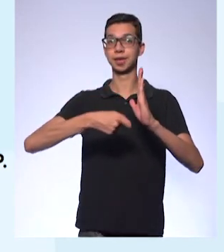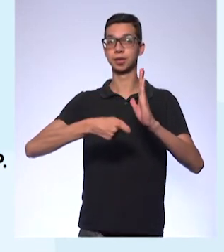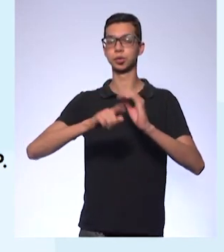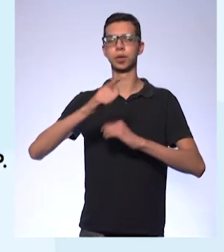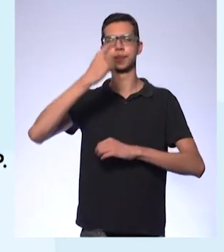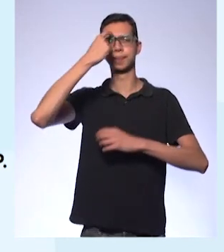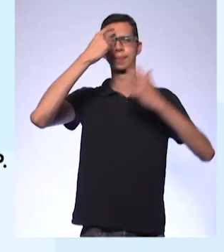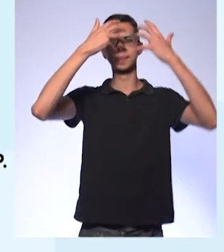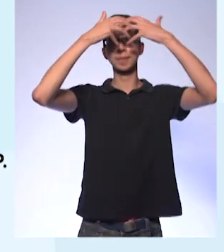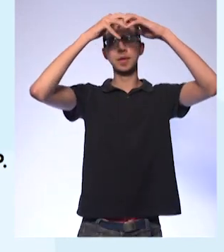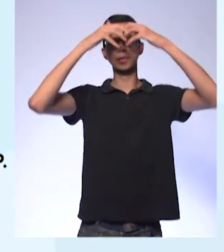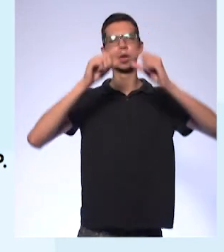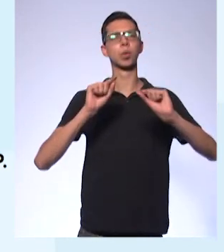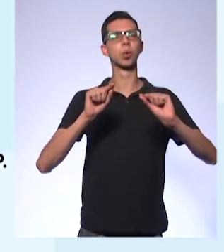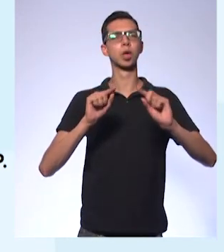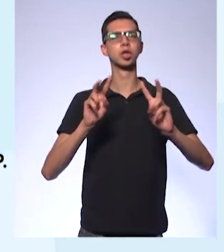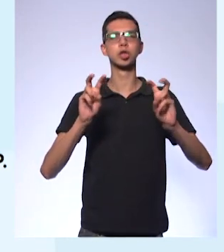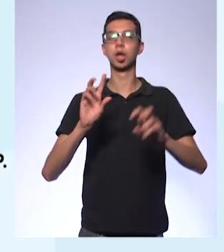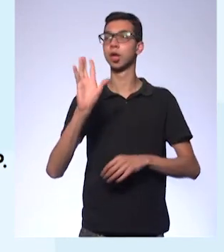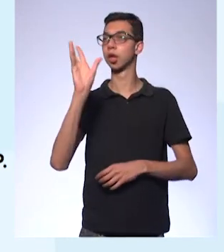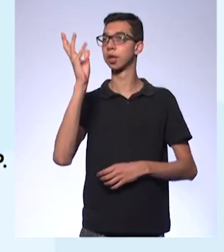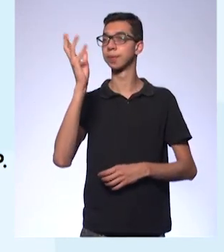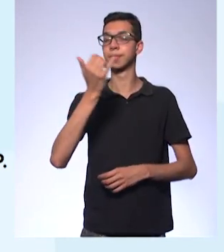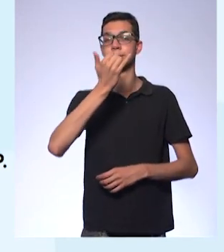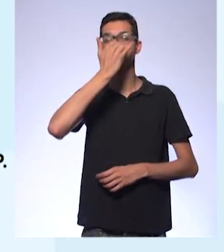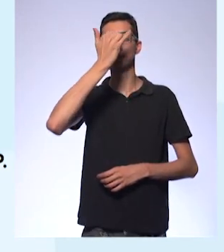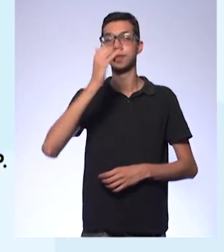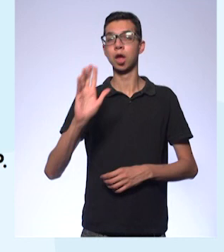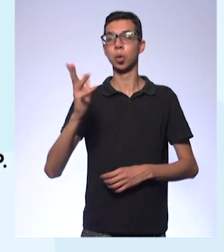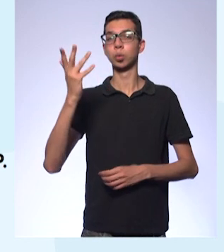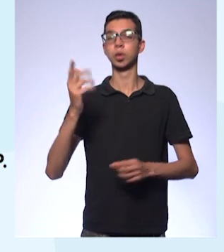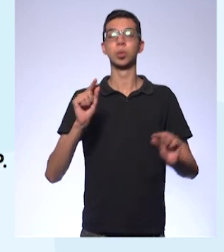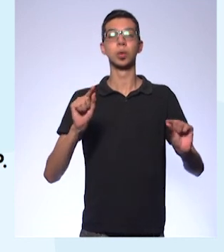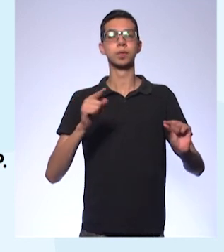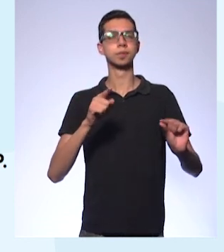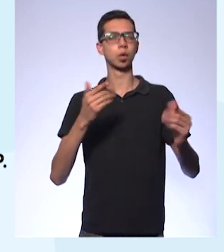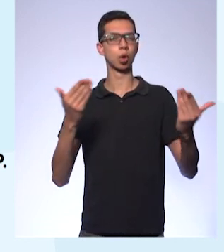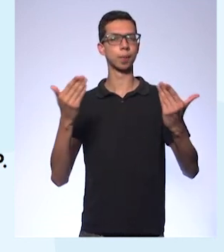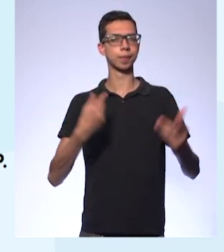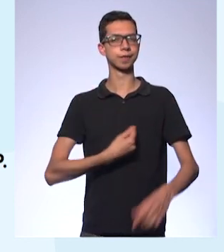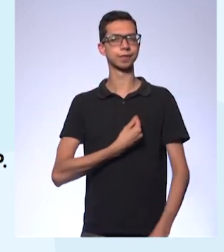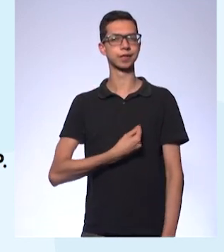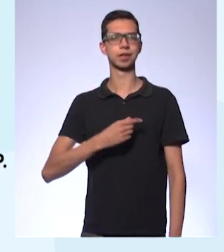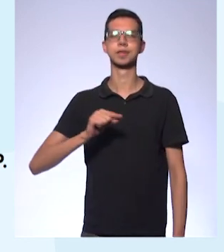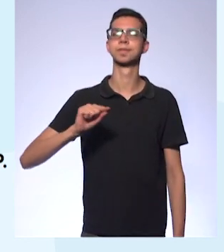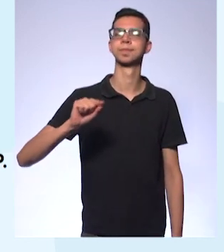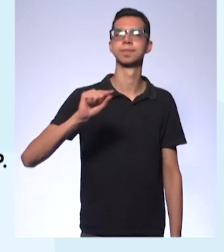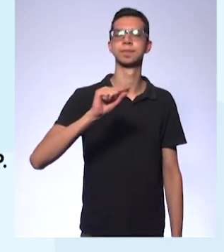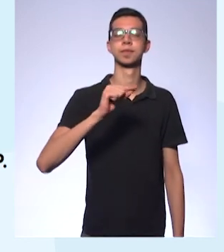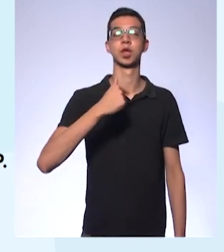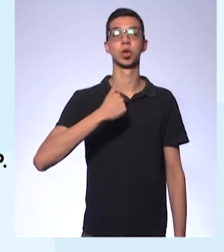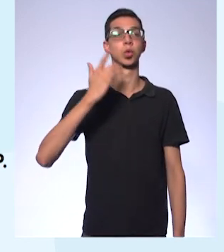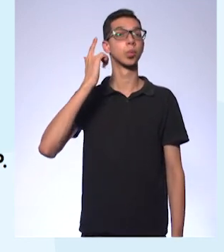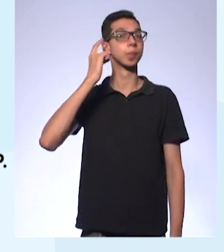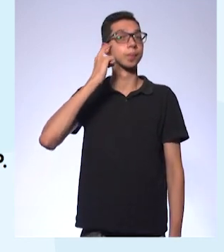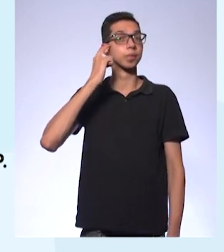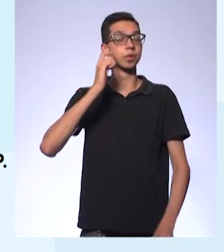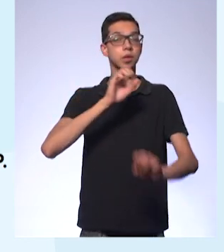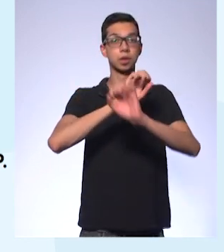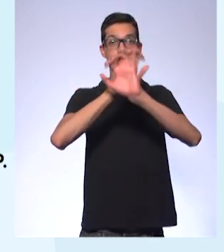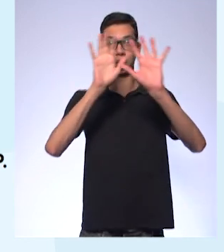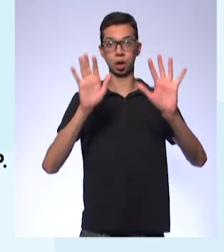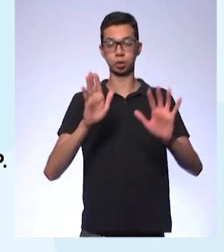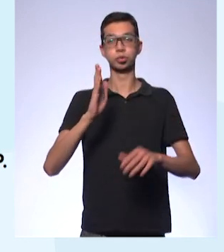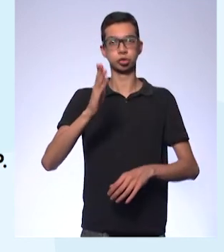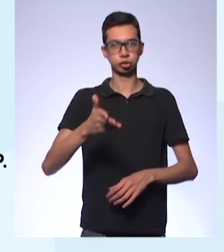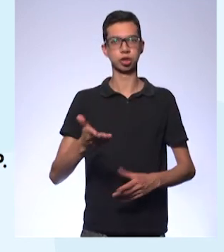mudanças climáticas em relação às consequências delas para as nossas vidas? Isso daí acho que já ficou bem claro. A pergunta pontual é